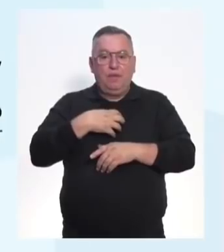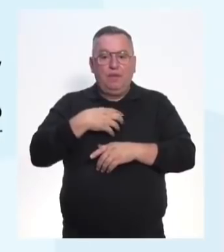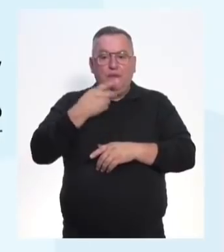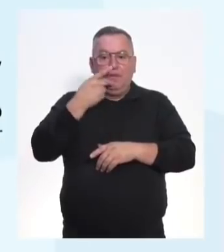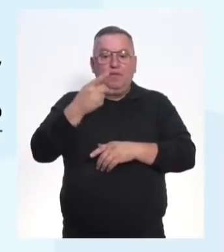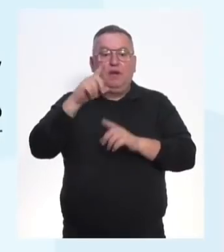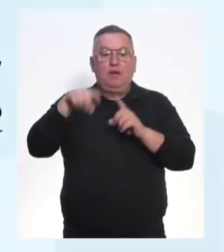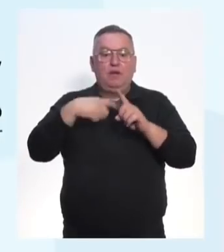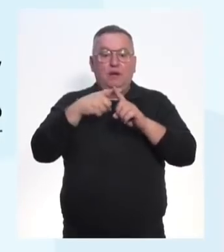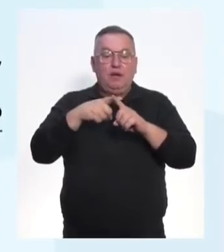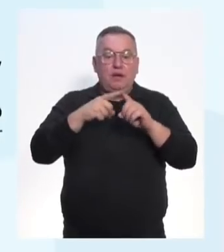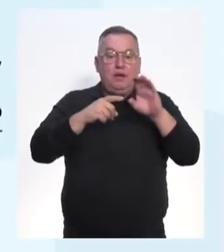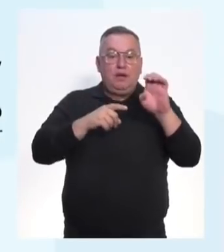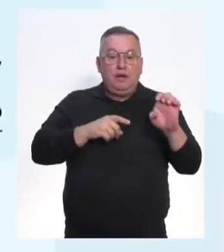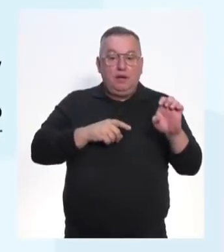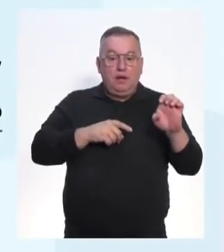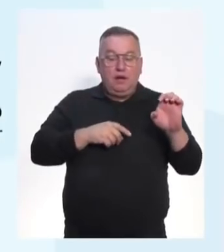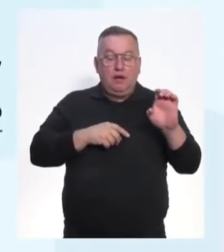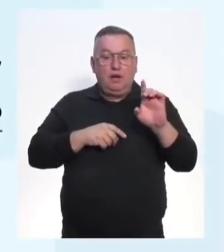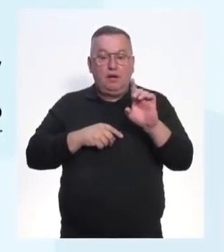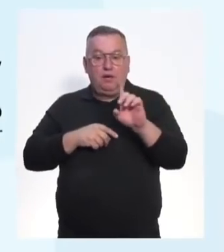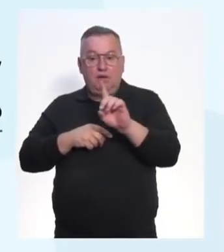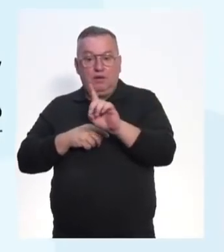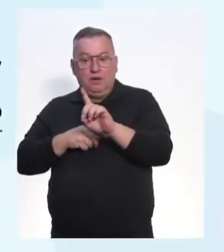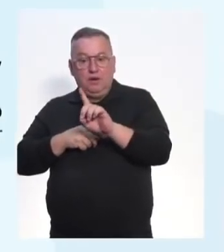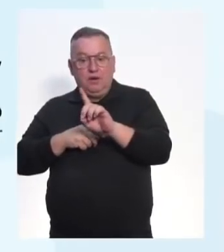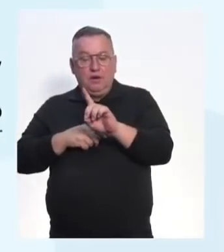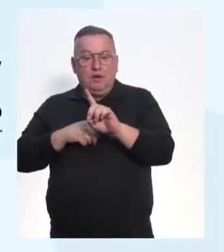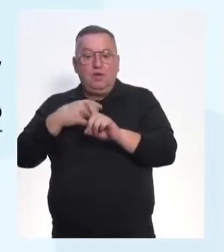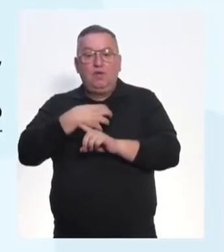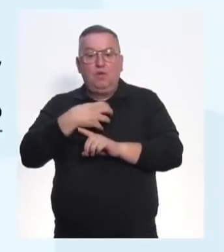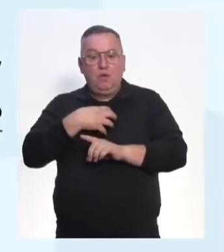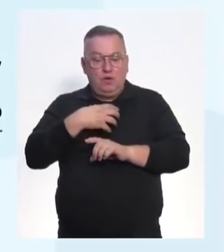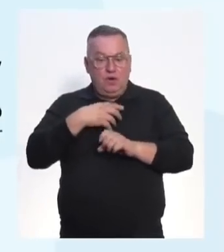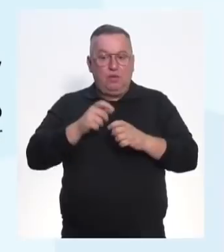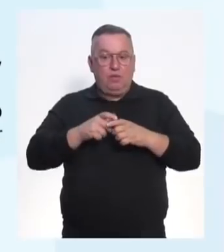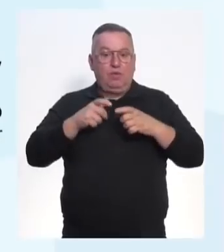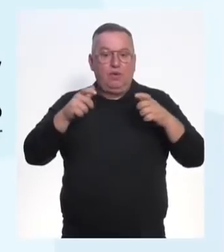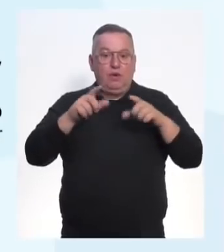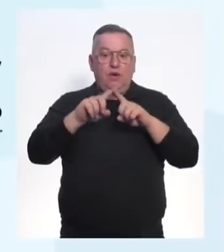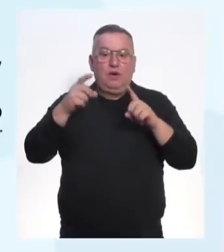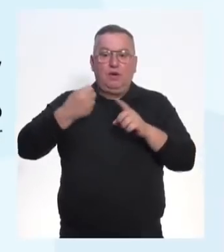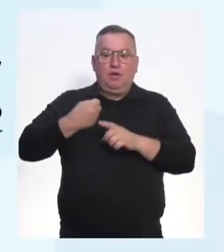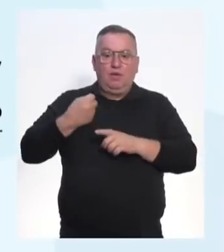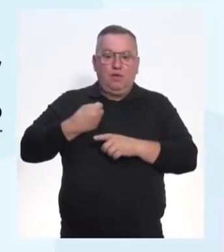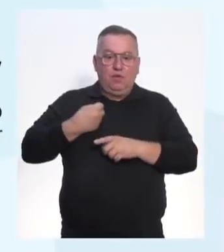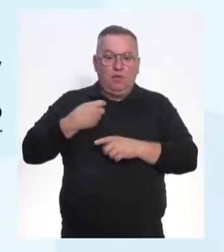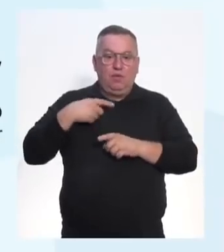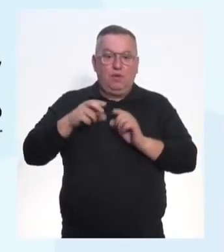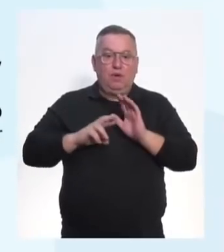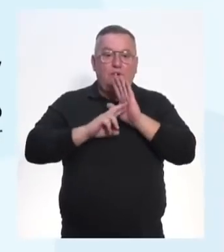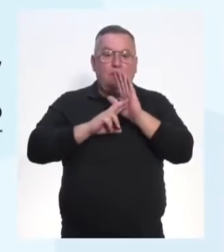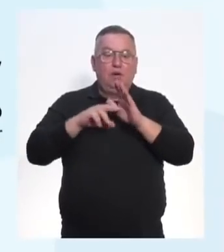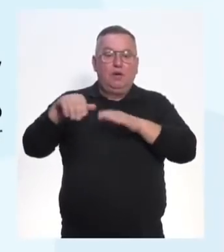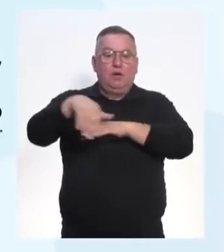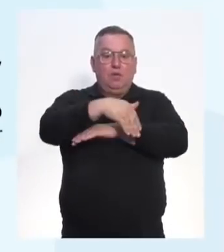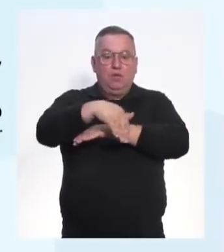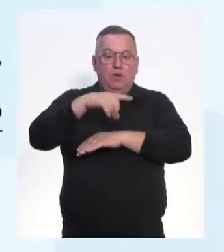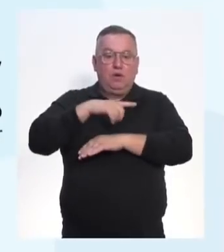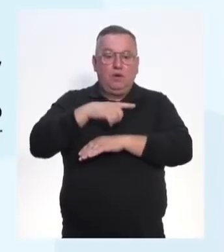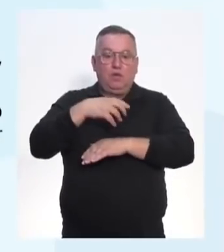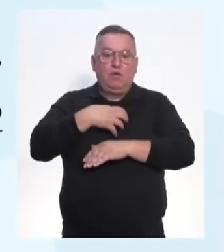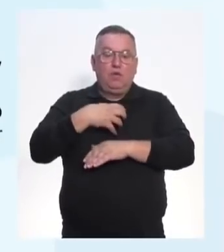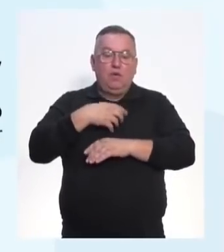assim, da esquerda para a direita, né? Numa forma crescente. Então, os números ali que representam as ruas estão numa